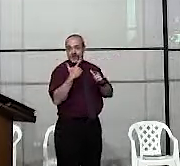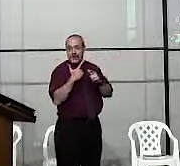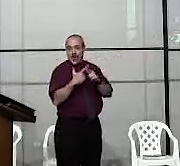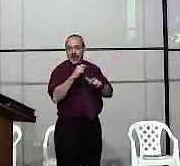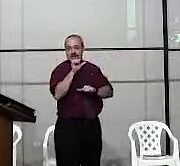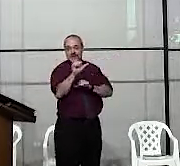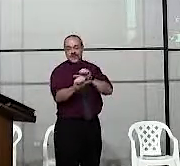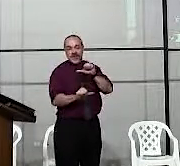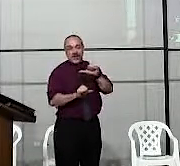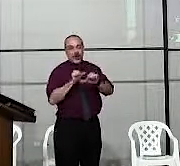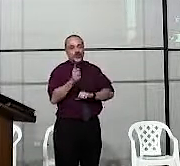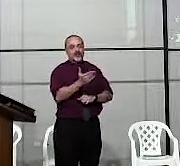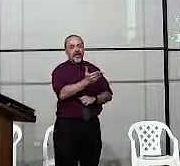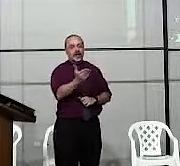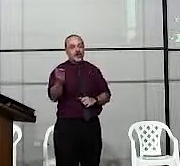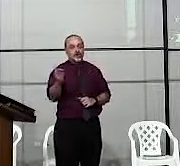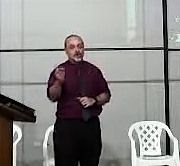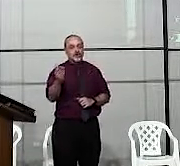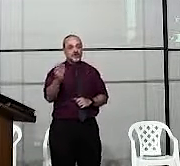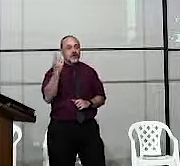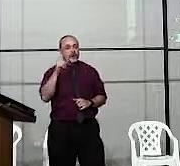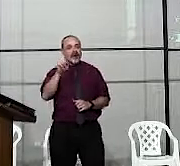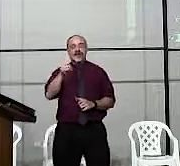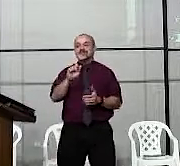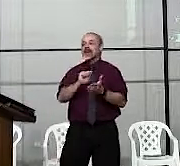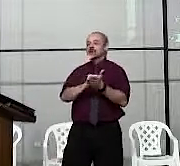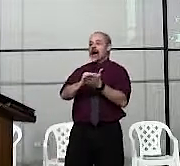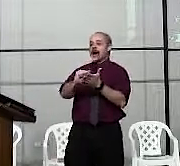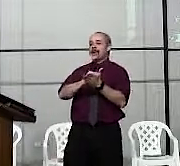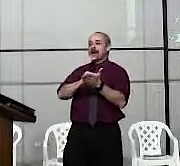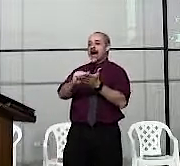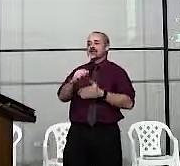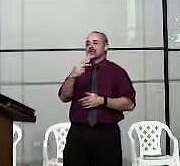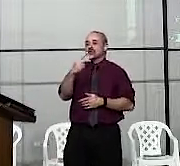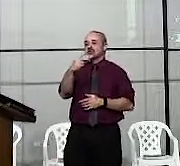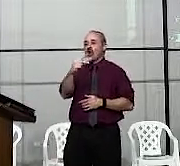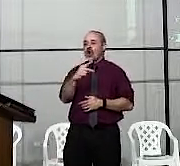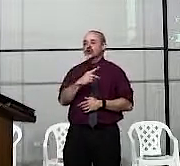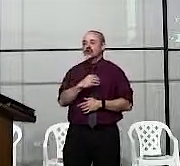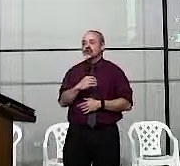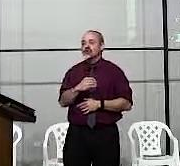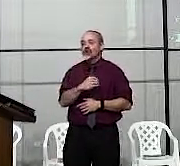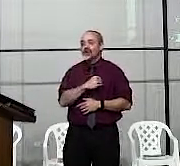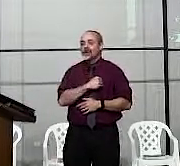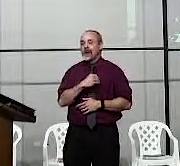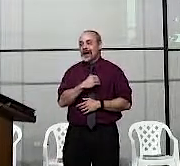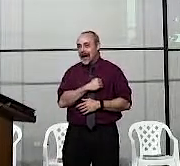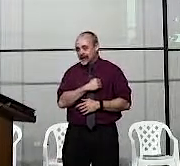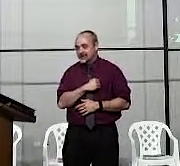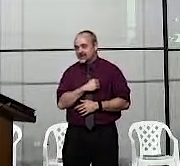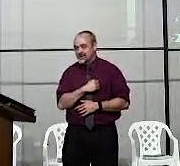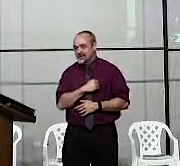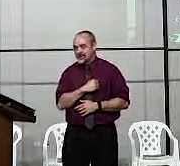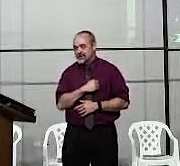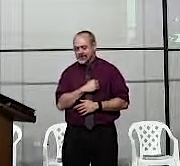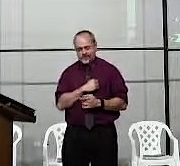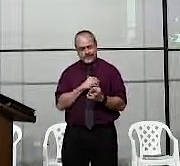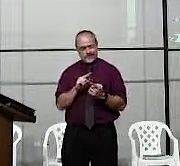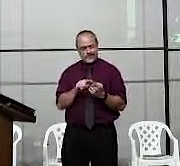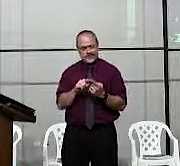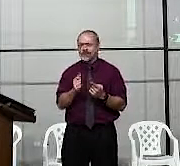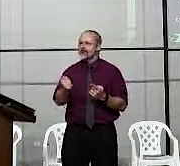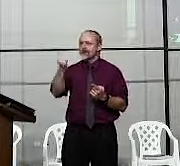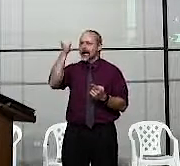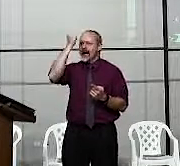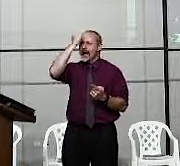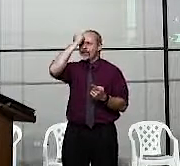arrependei-vos, pois, e convertei-vos, para que sejam apagados os vossos pecados.